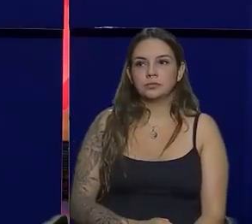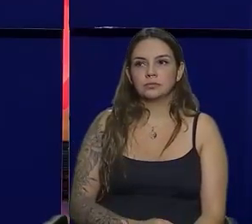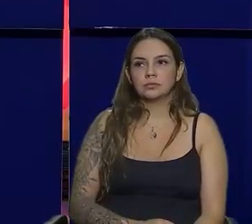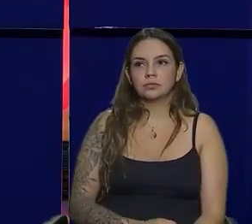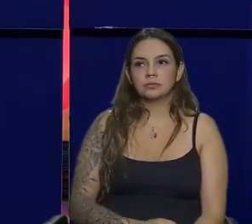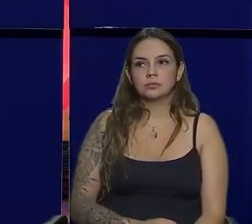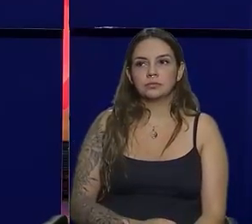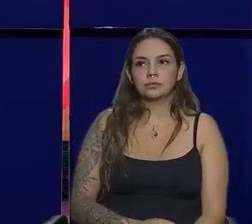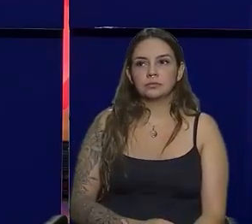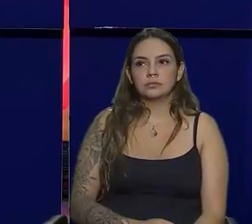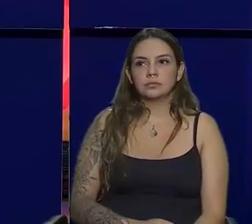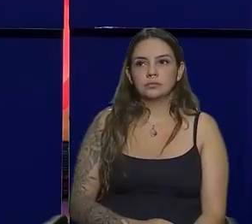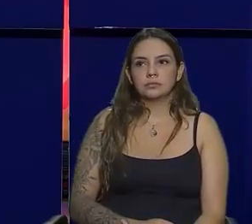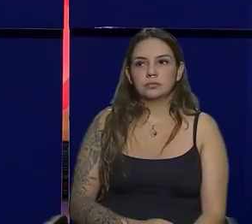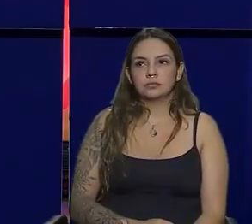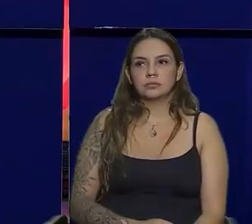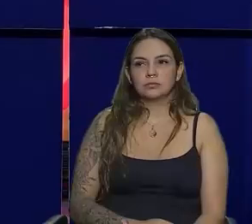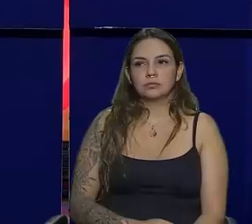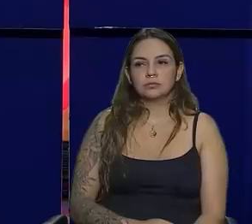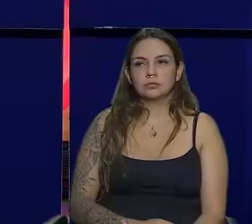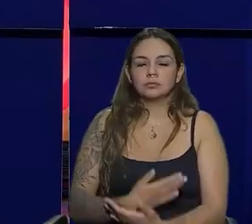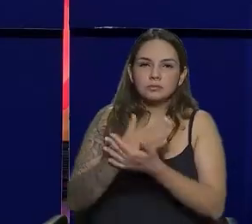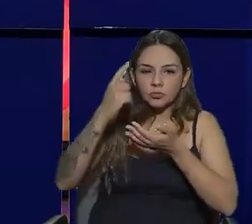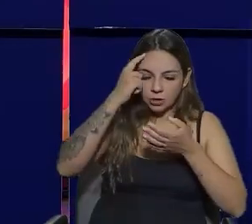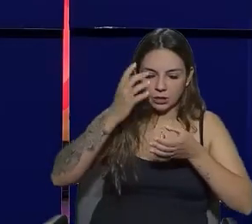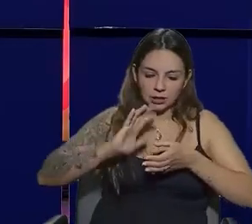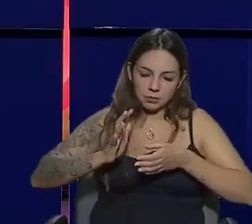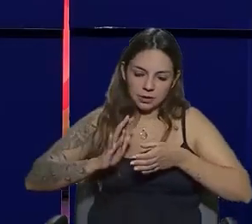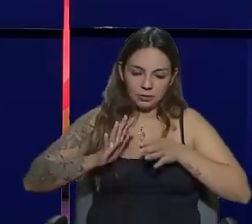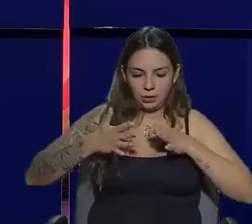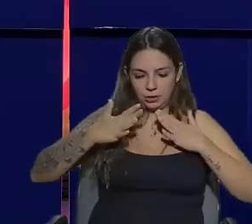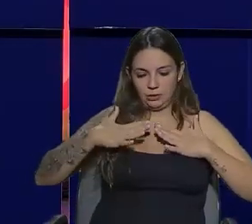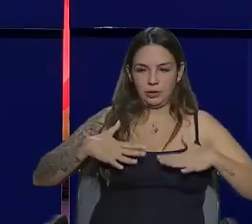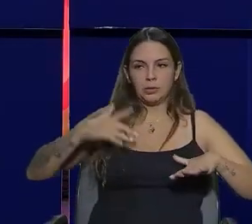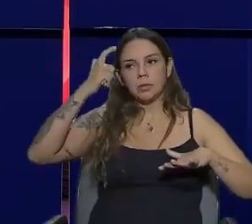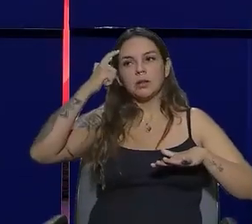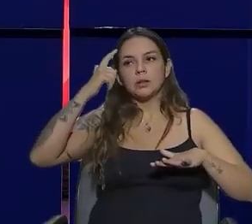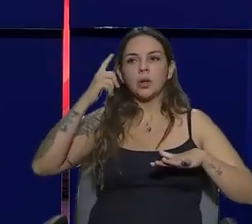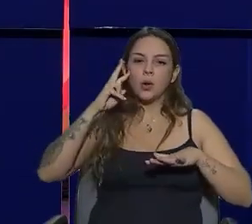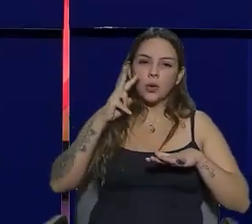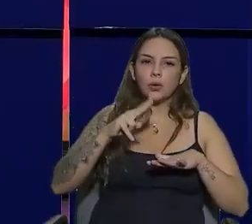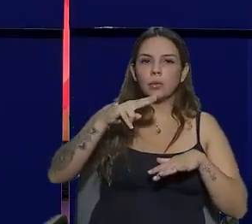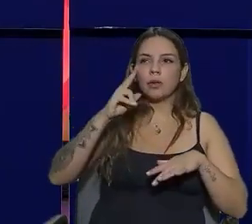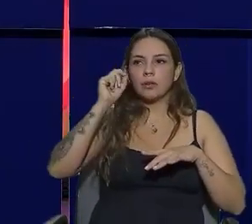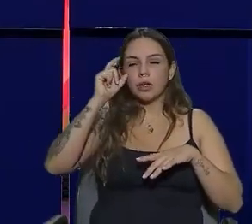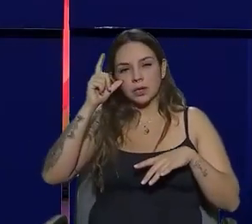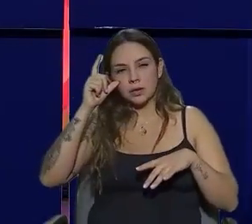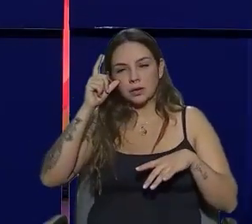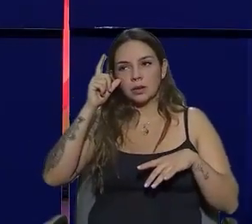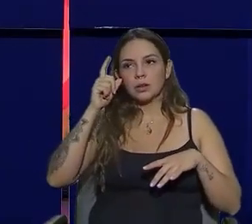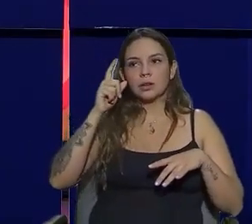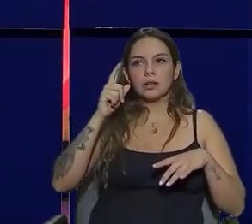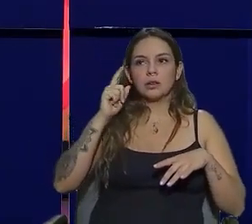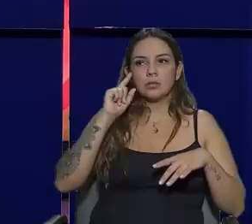constitui. E, então, depois ela vai, começa pela cabeça e vai descendo, e vai pensando nesses olhos que nunca mais vão se abrir, que